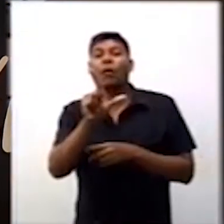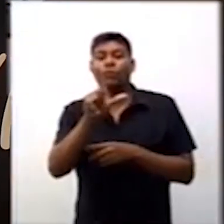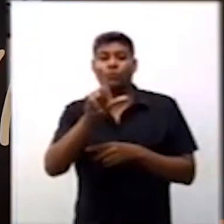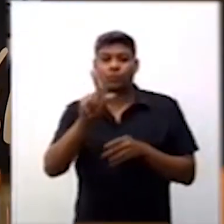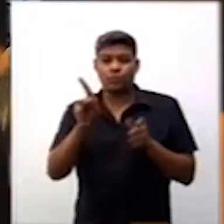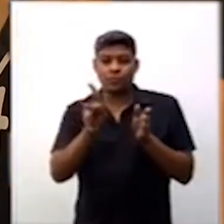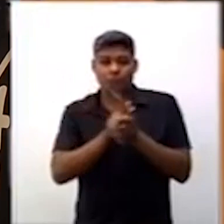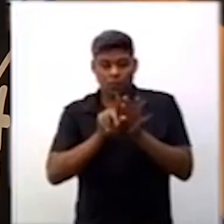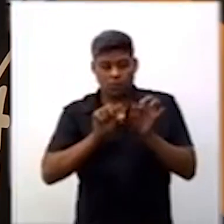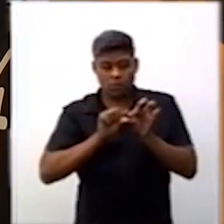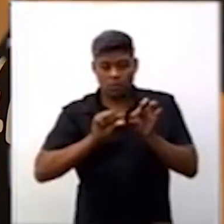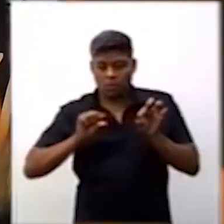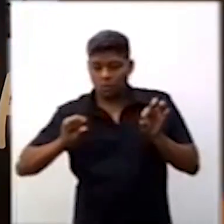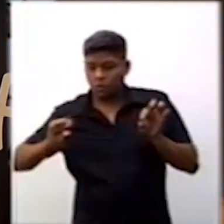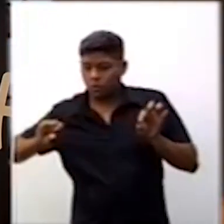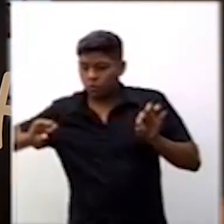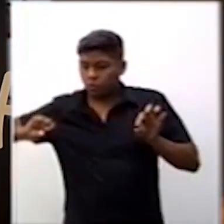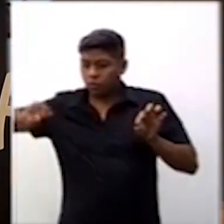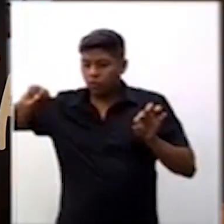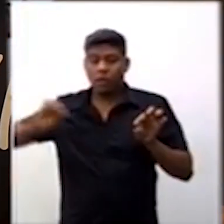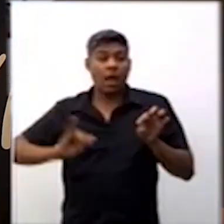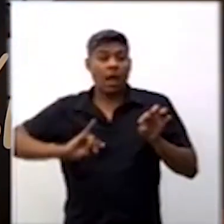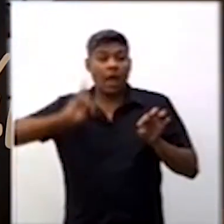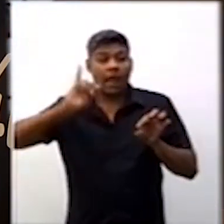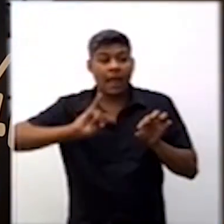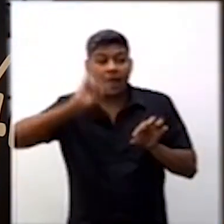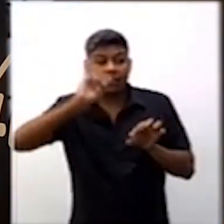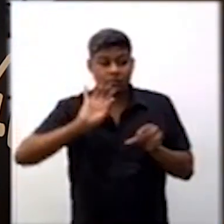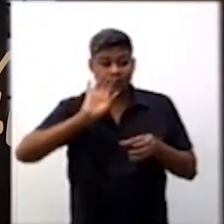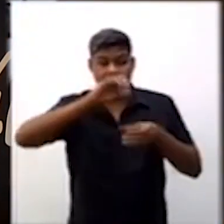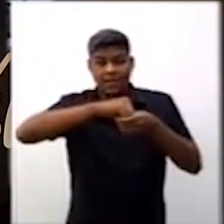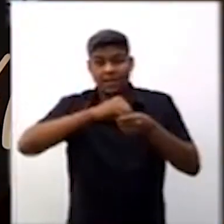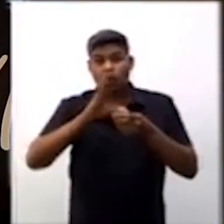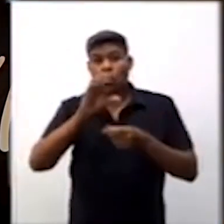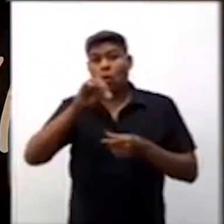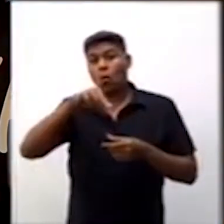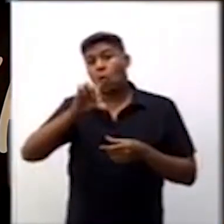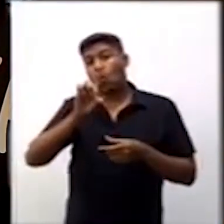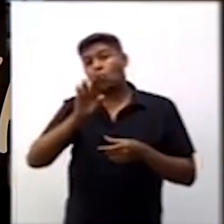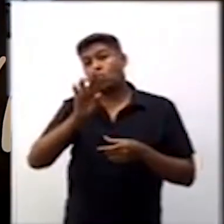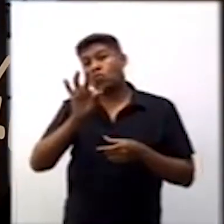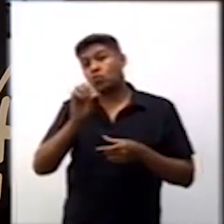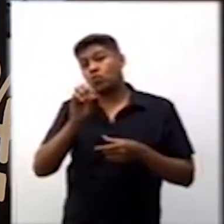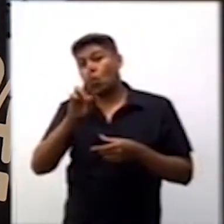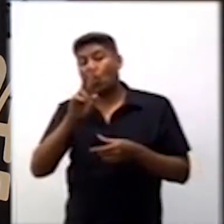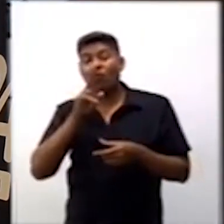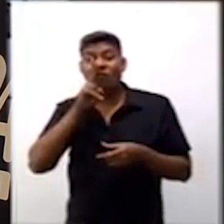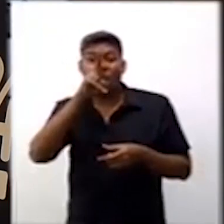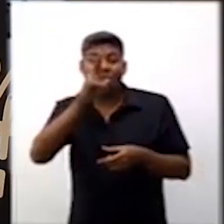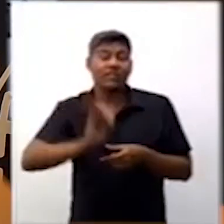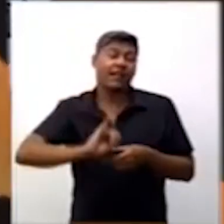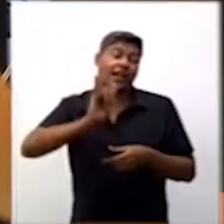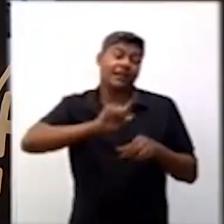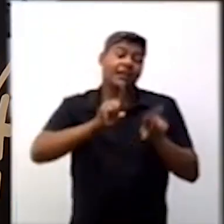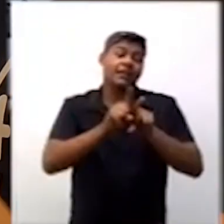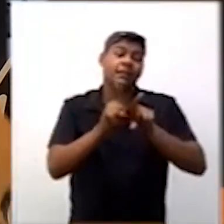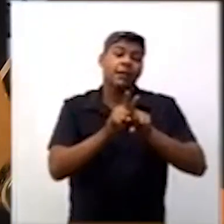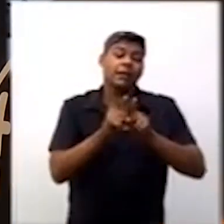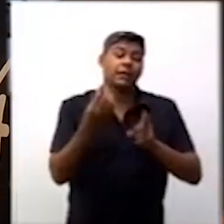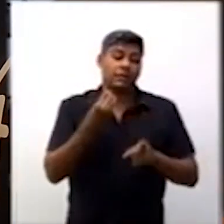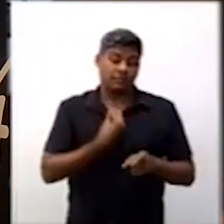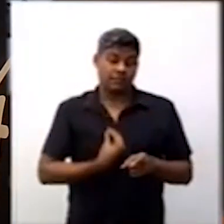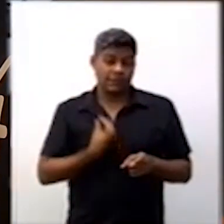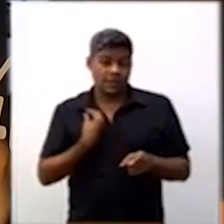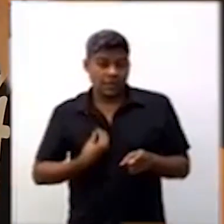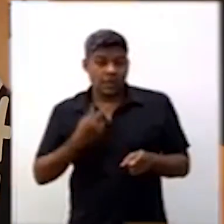circuito, gerando um campo elétrico no interior desse condutor, gerando força elétrica sobre os elétrons livres, o que coloca-os